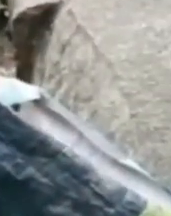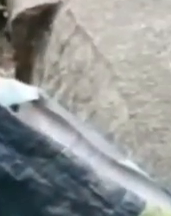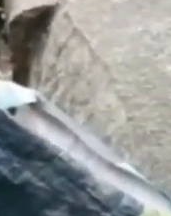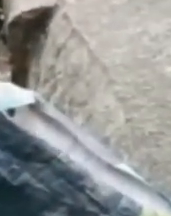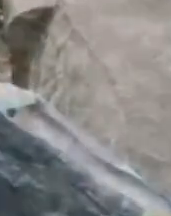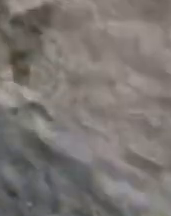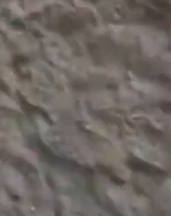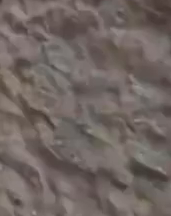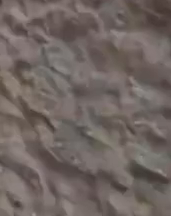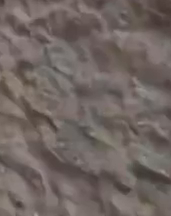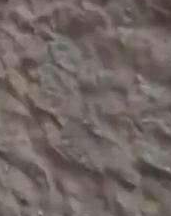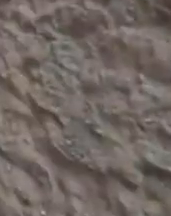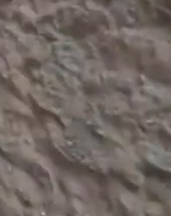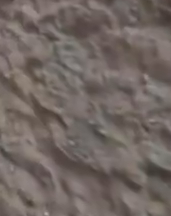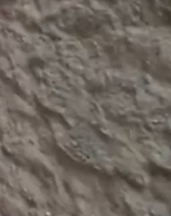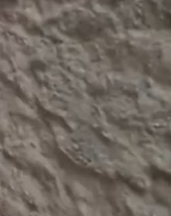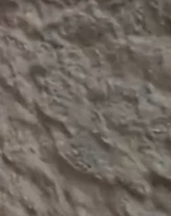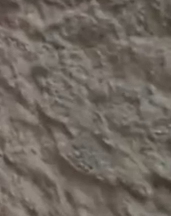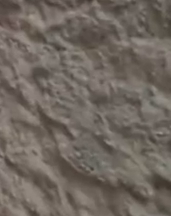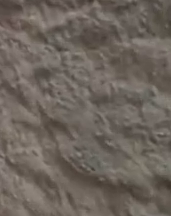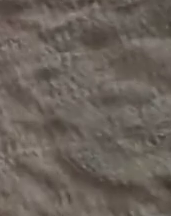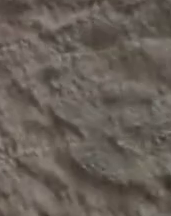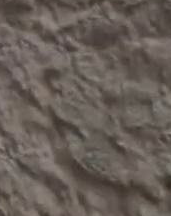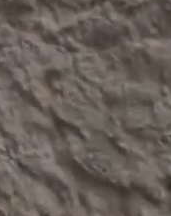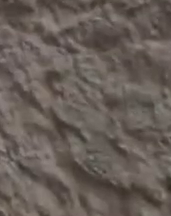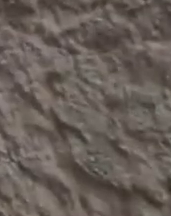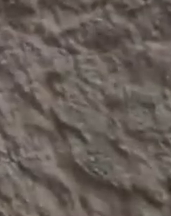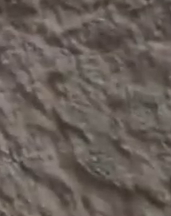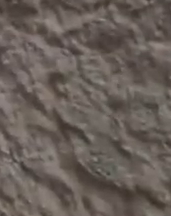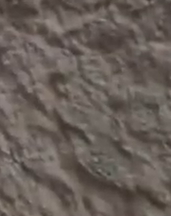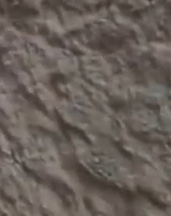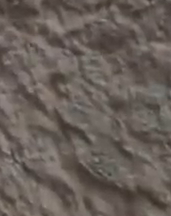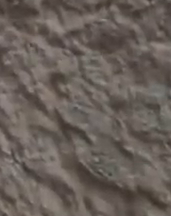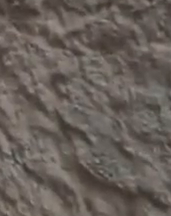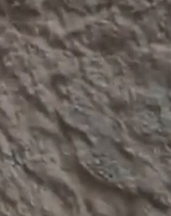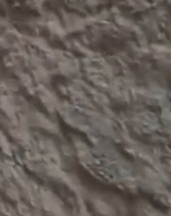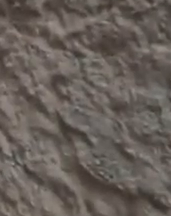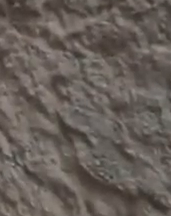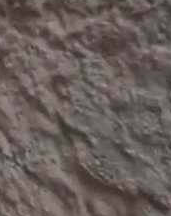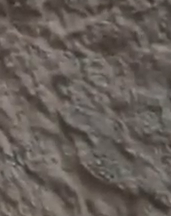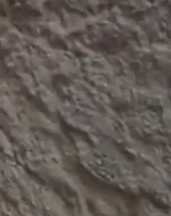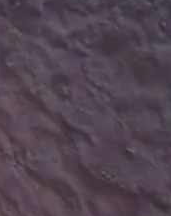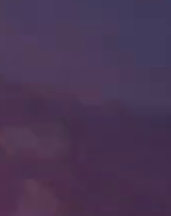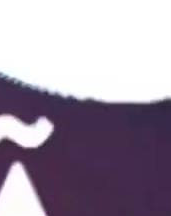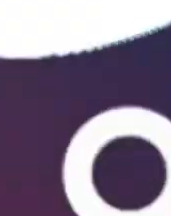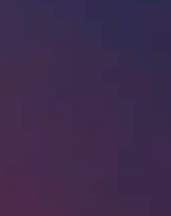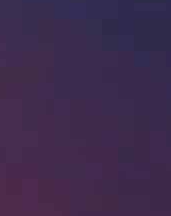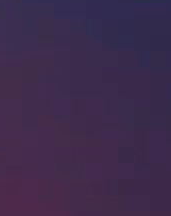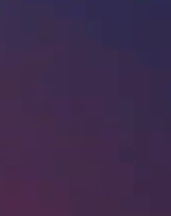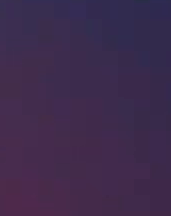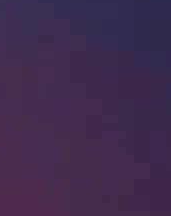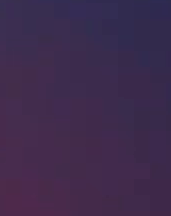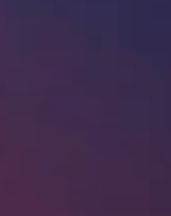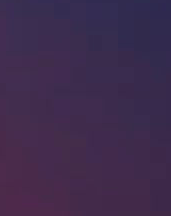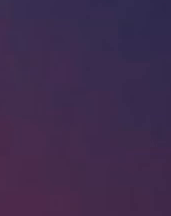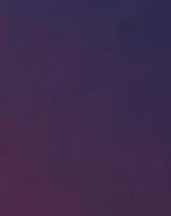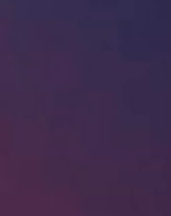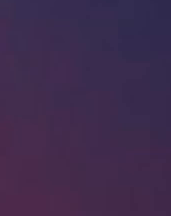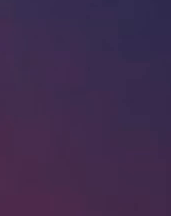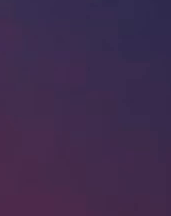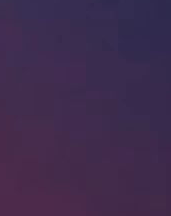todos os lugares pregando o Evangelho, indo aonde ninguém vai e fazendo o que ninguém faz.